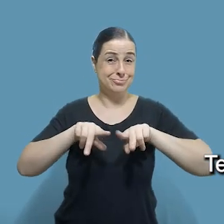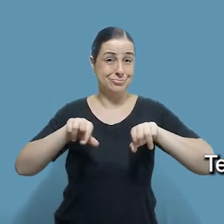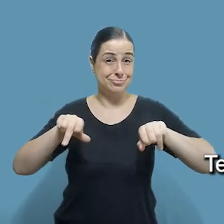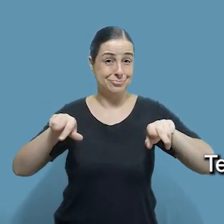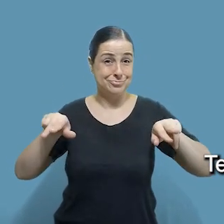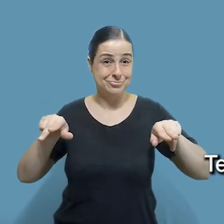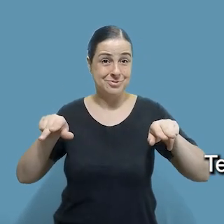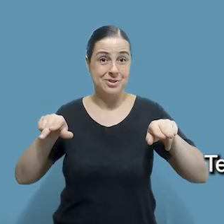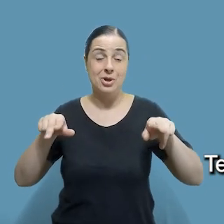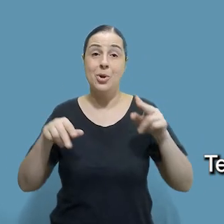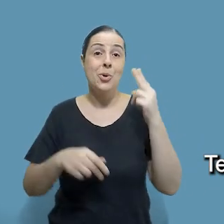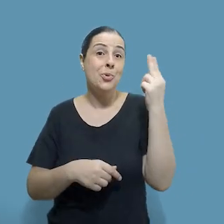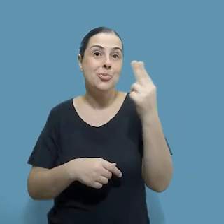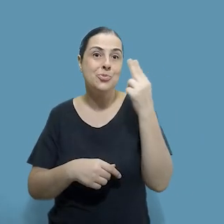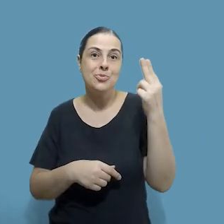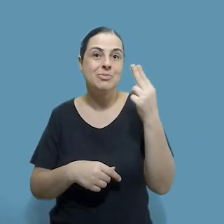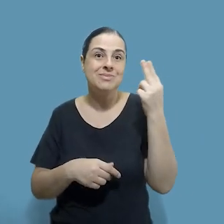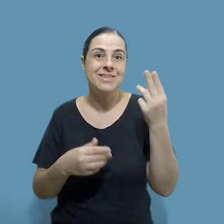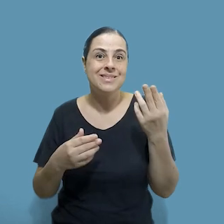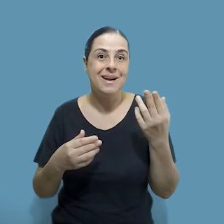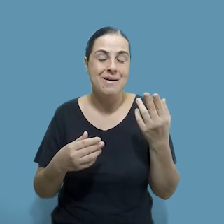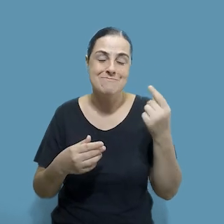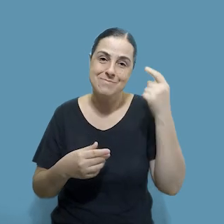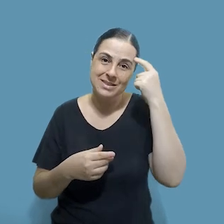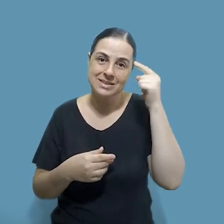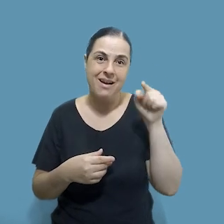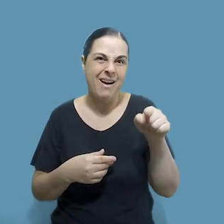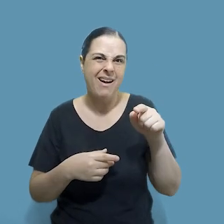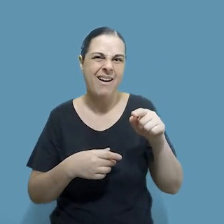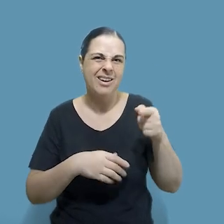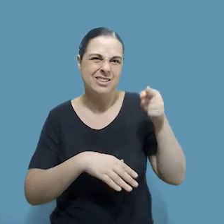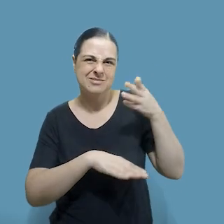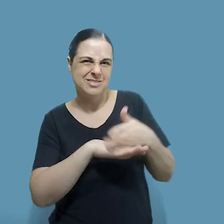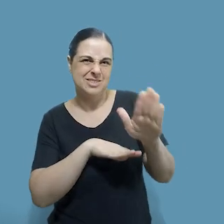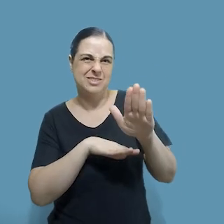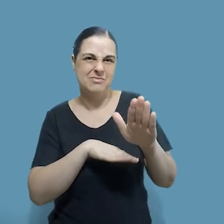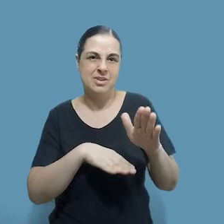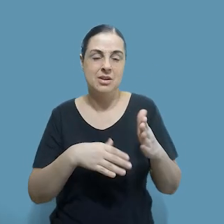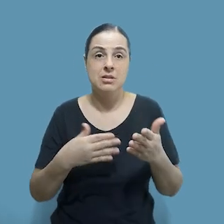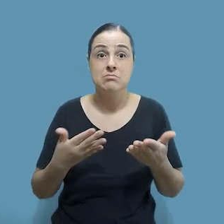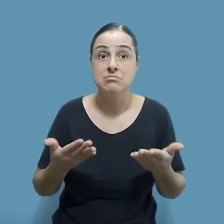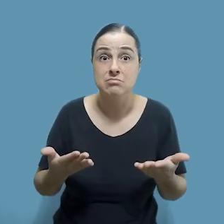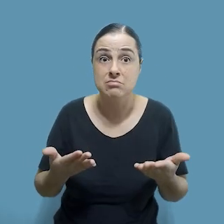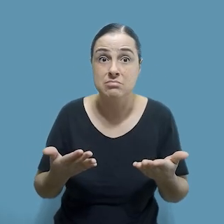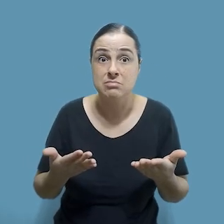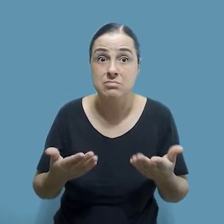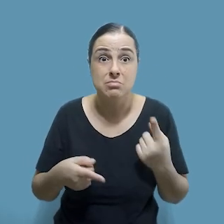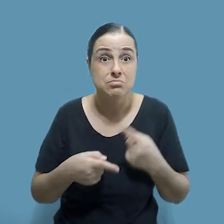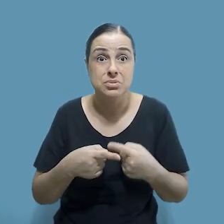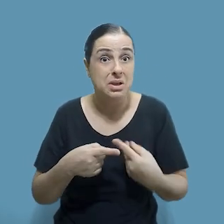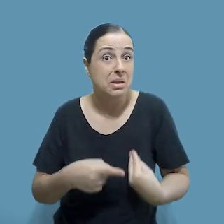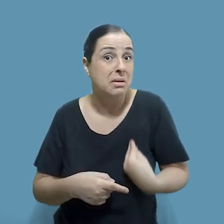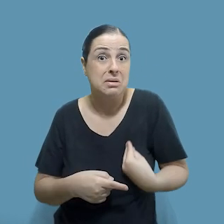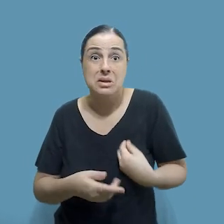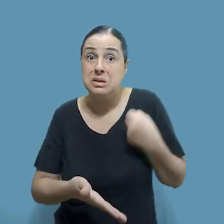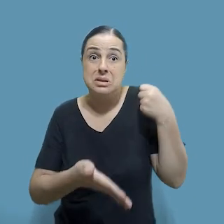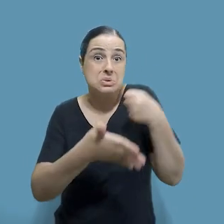a gente não dá para dizer assim, não, mas ele se vira. Muitas vezes a pessoa acaba se virando por sobrevivência,